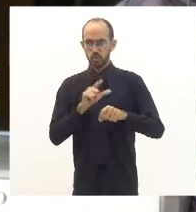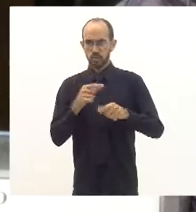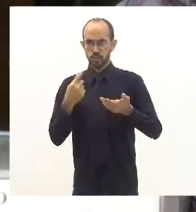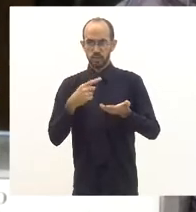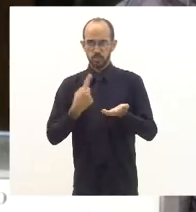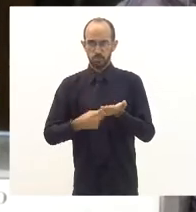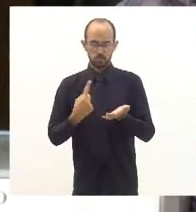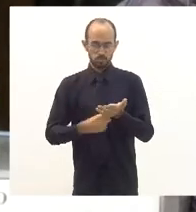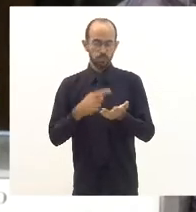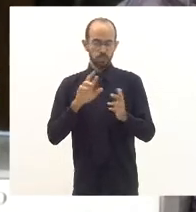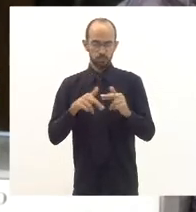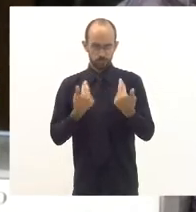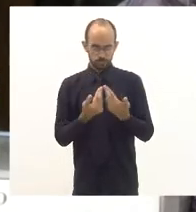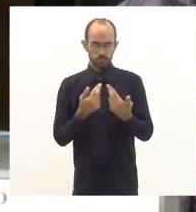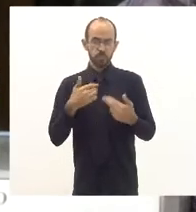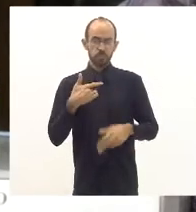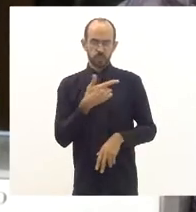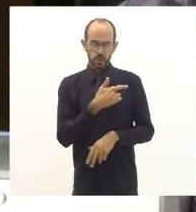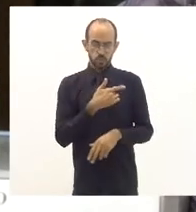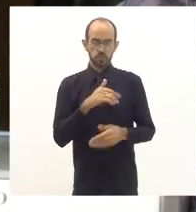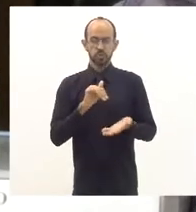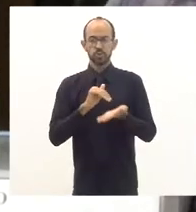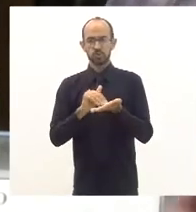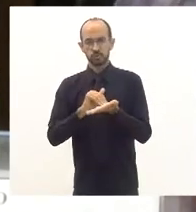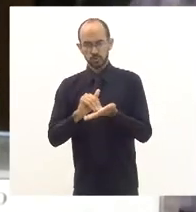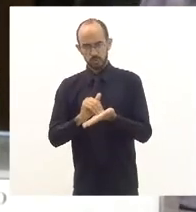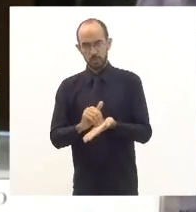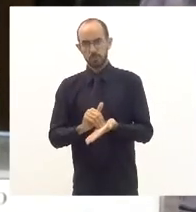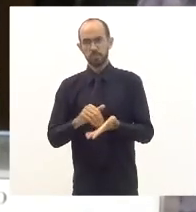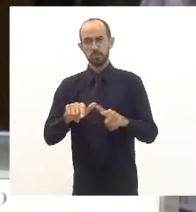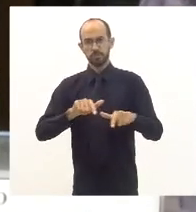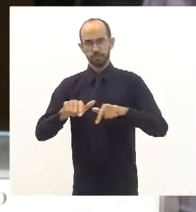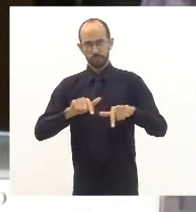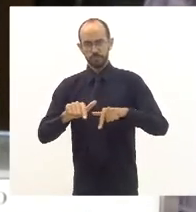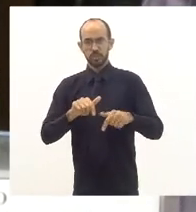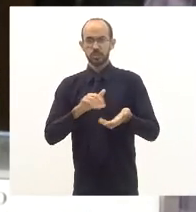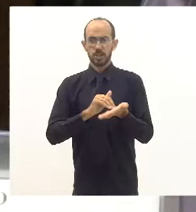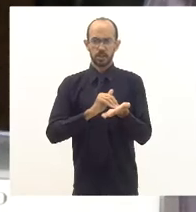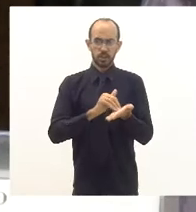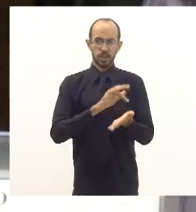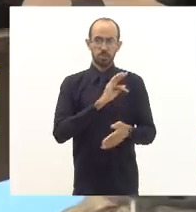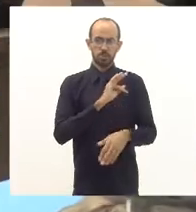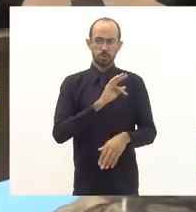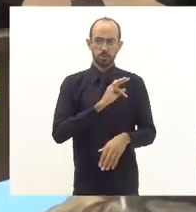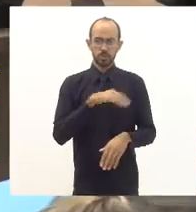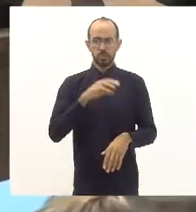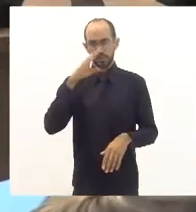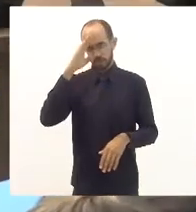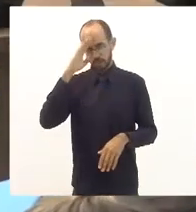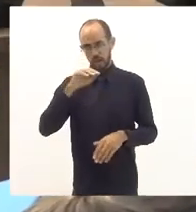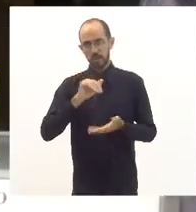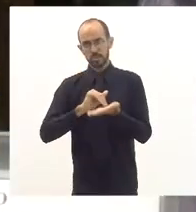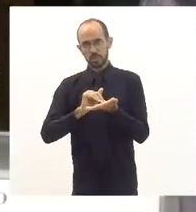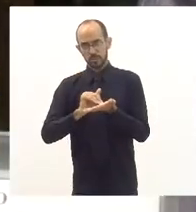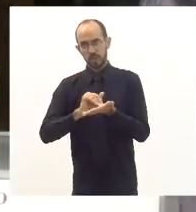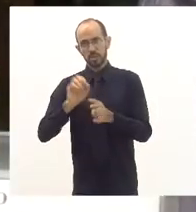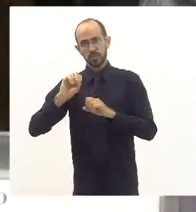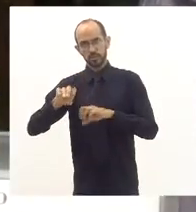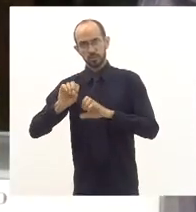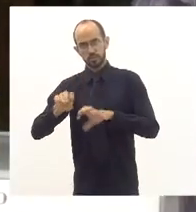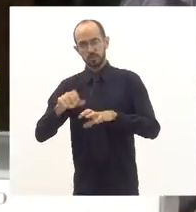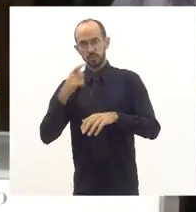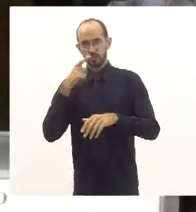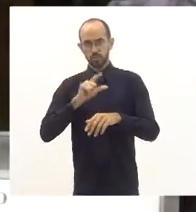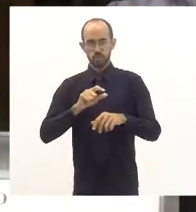Saúde, secretário de Trabalho, secretário de Polícia Civil, secretário da Polícia Militar, secretário de Educação, para a gente ter alguma coisa